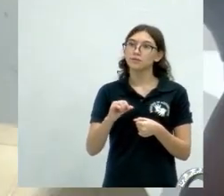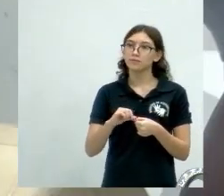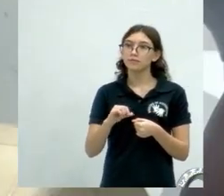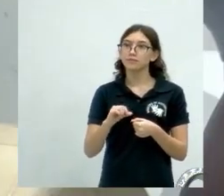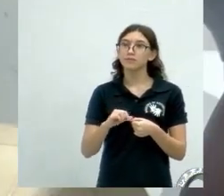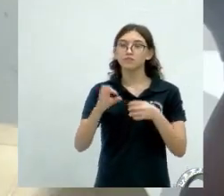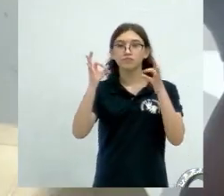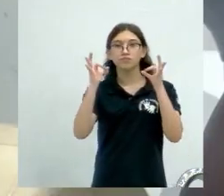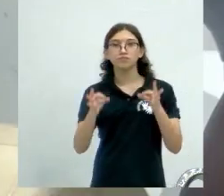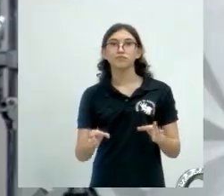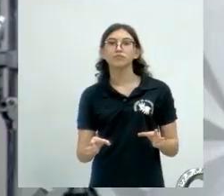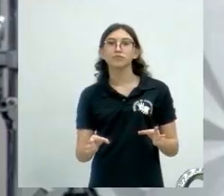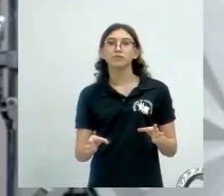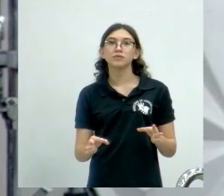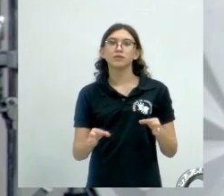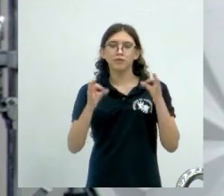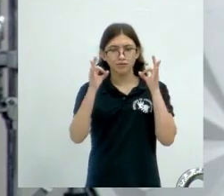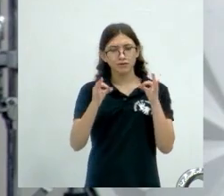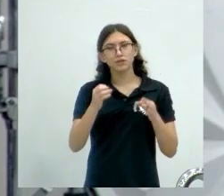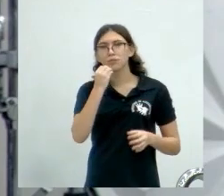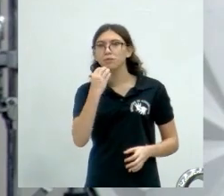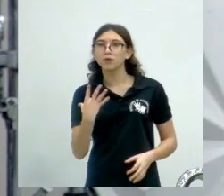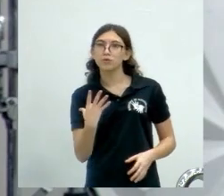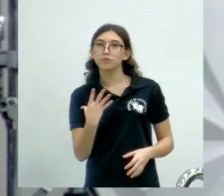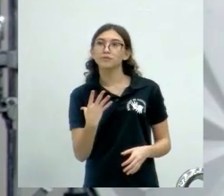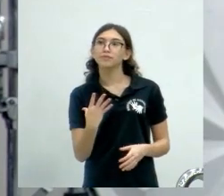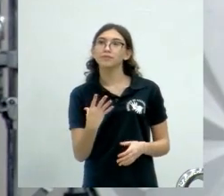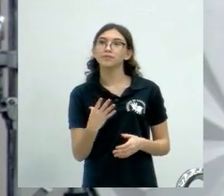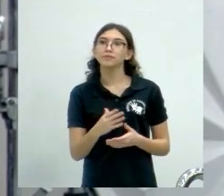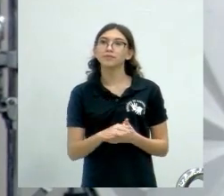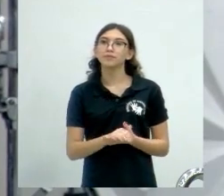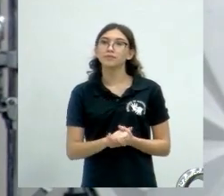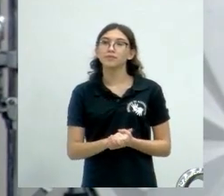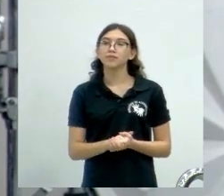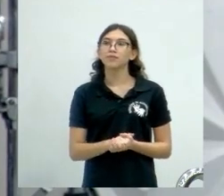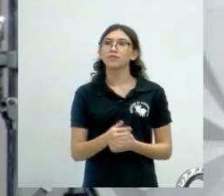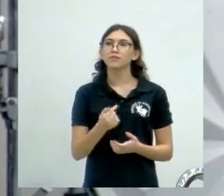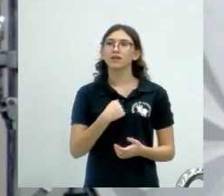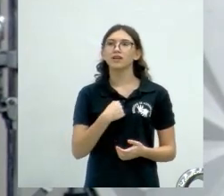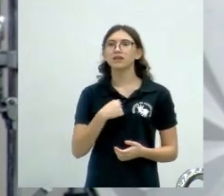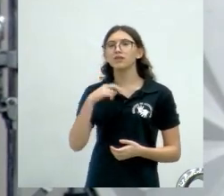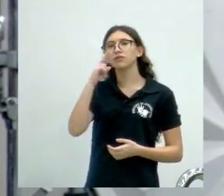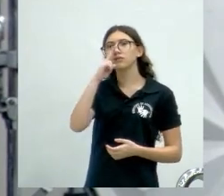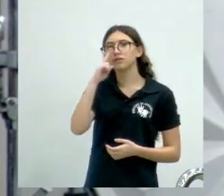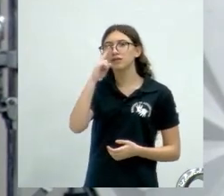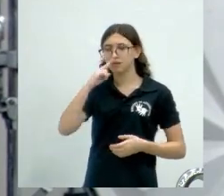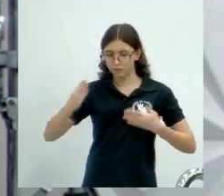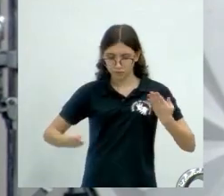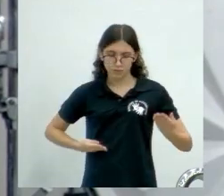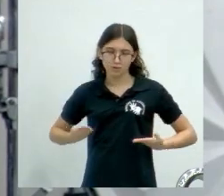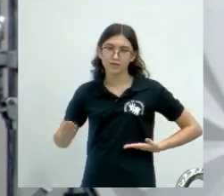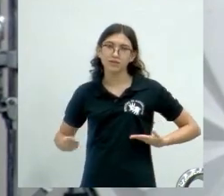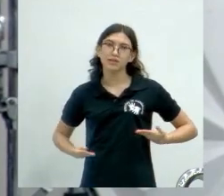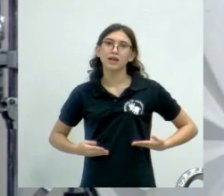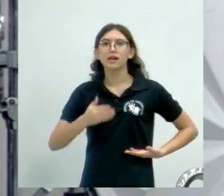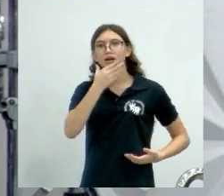que é adequado, aquilo que me cabe fazer como cristão, como servo, como profissional, como pai, como mãe.